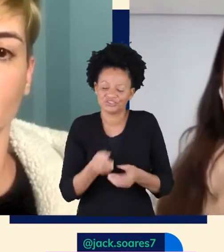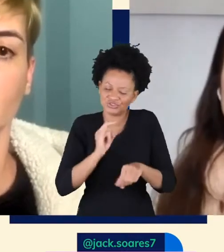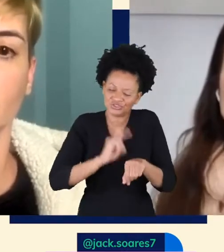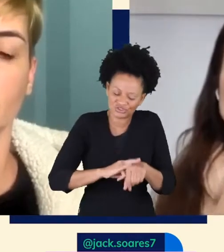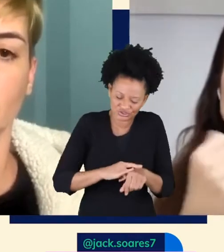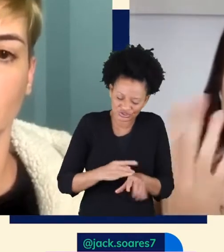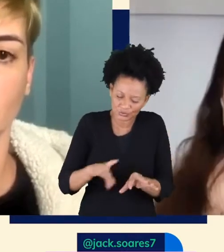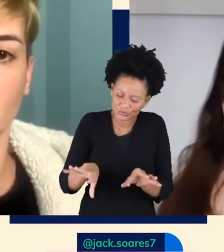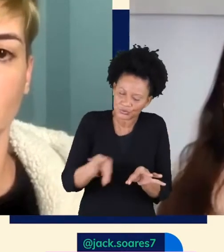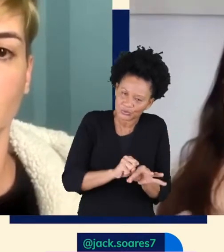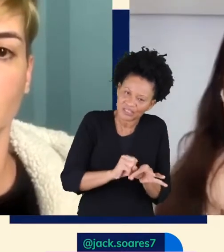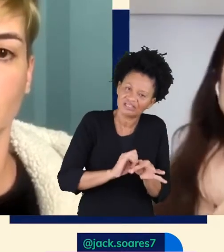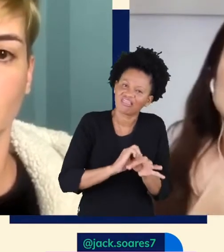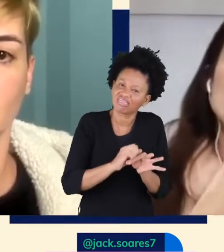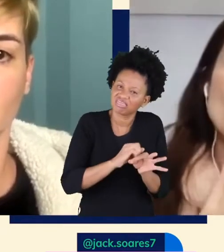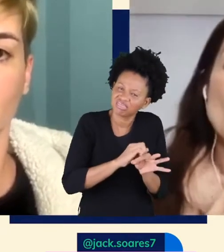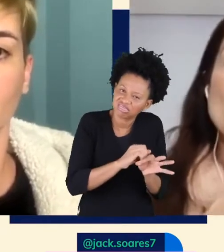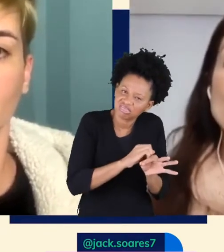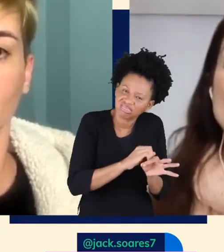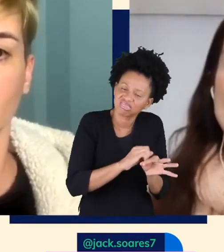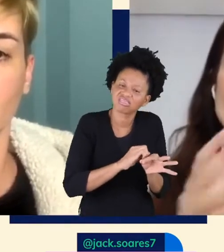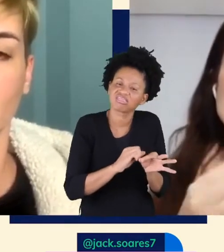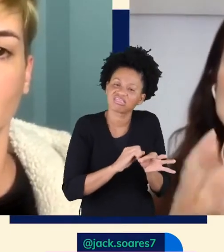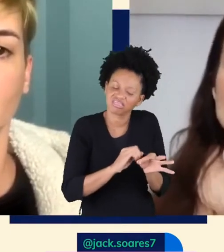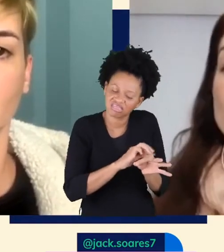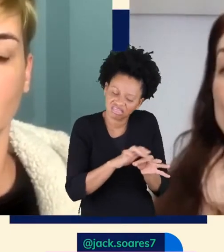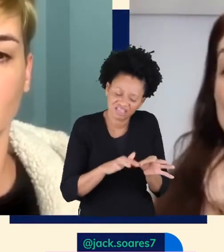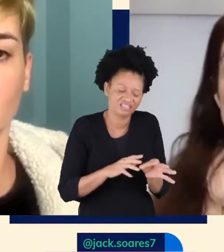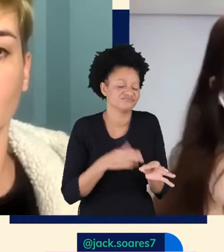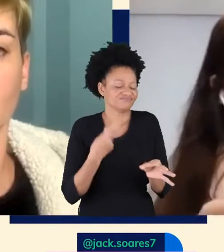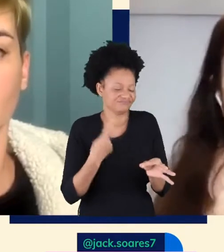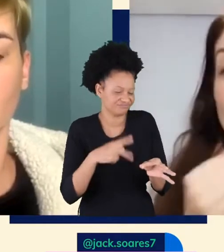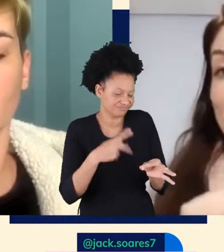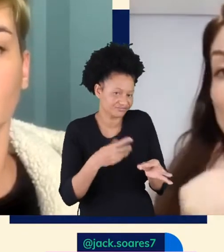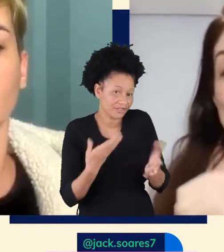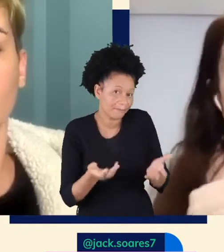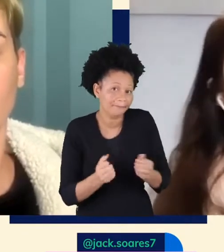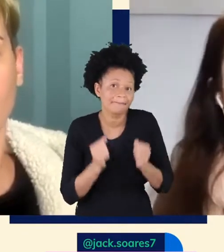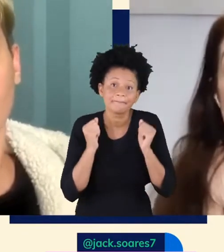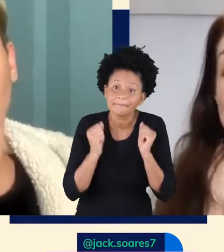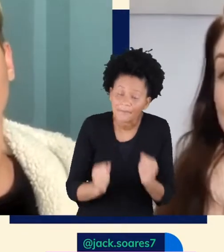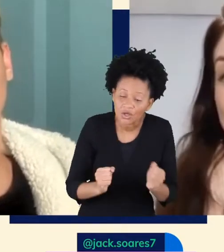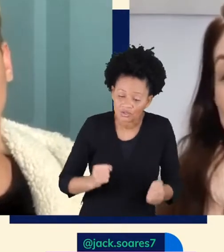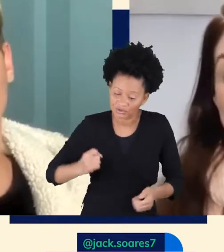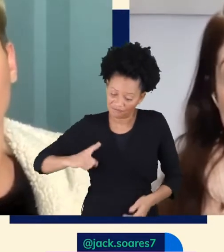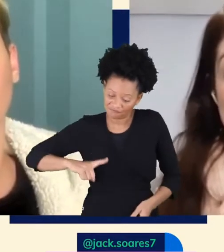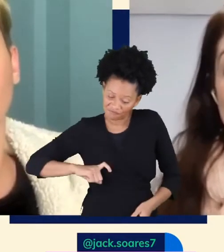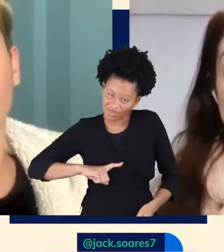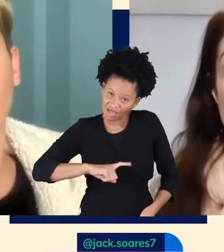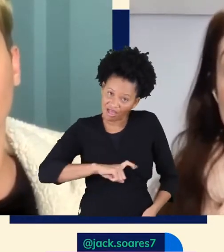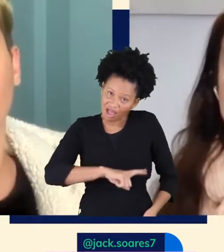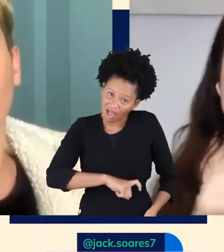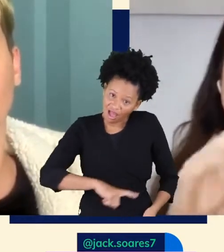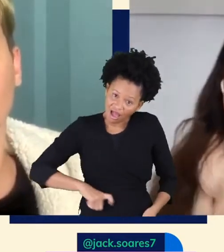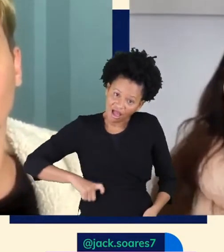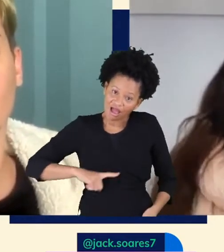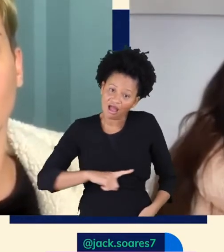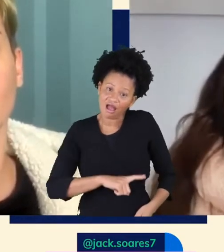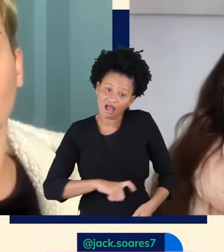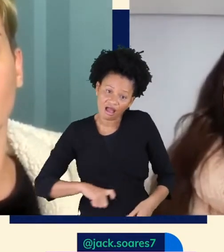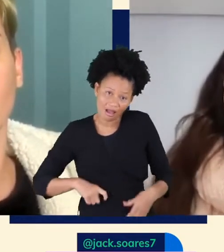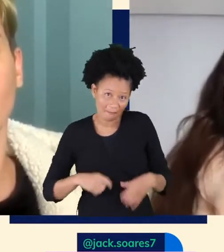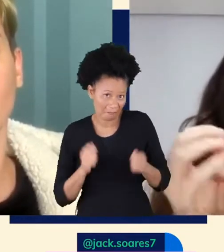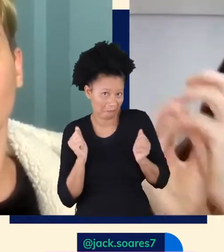de urina, às vezes suou e demorou para trocar, desenvolve candidíase. E a candidíase dá uma coceira terrível, né? Pode